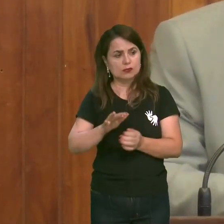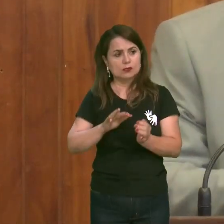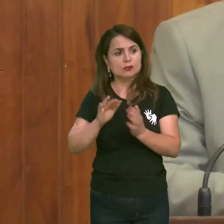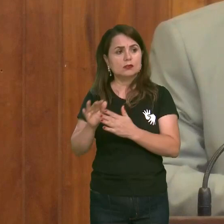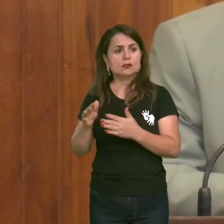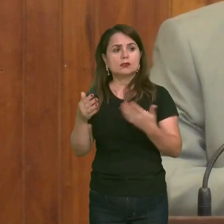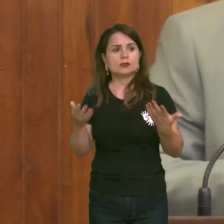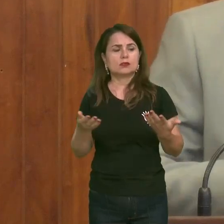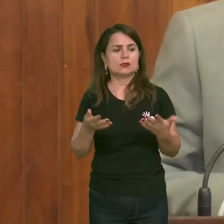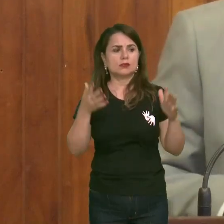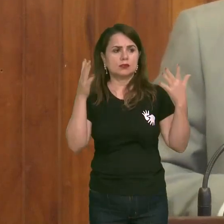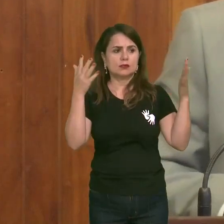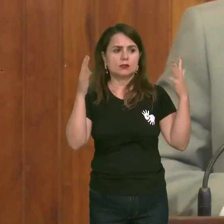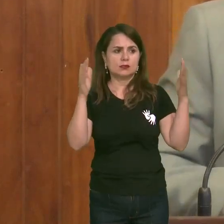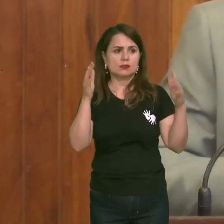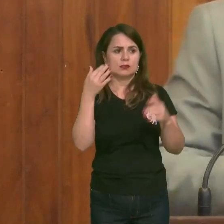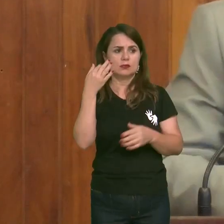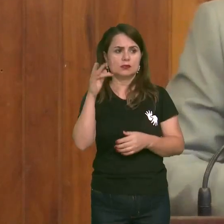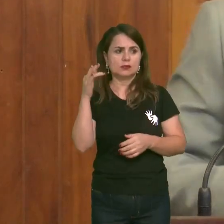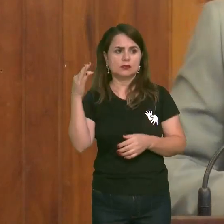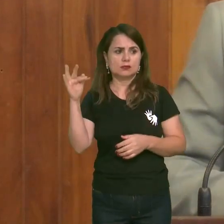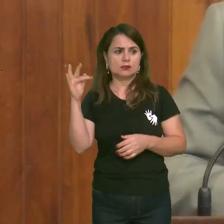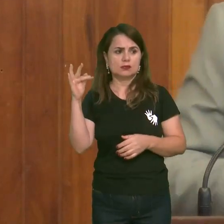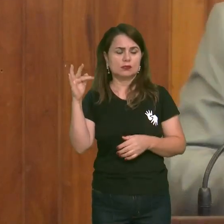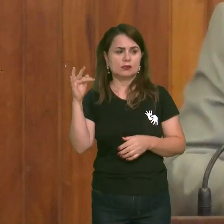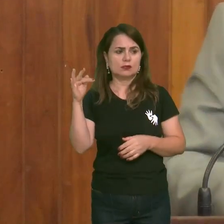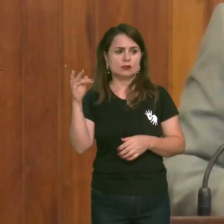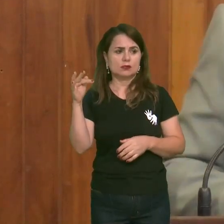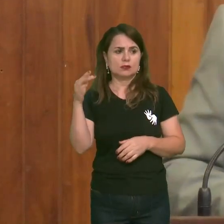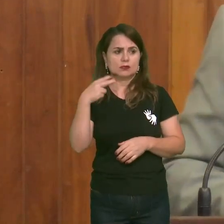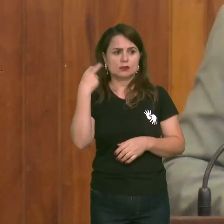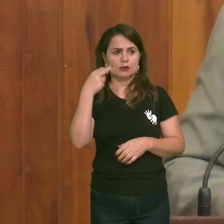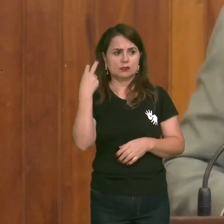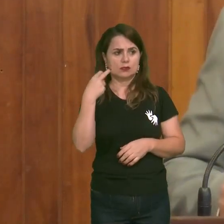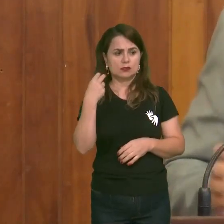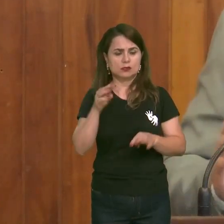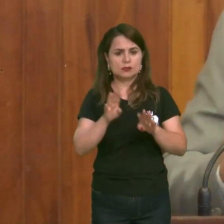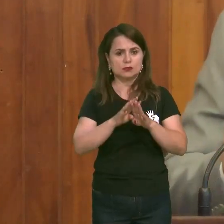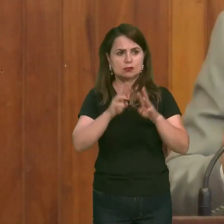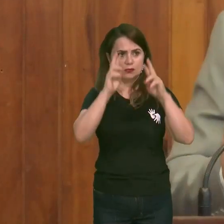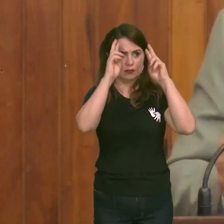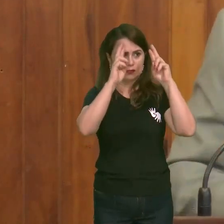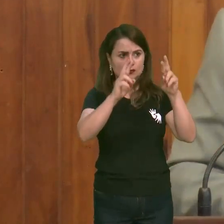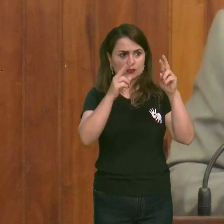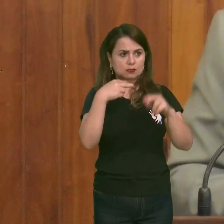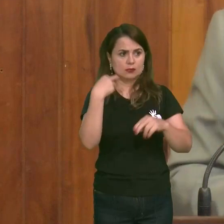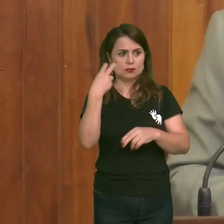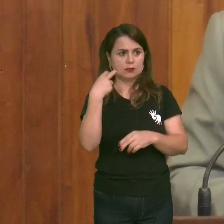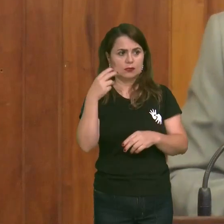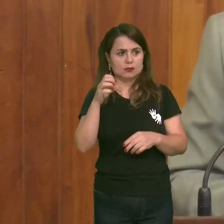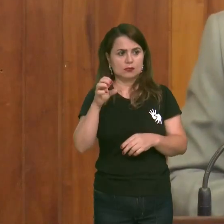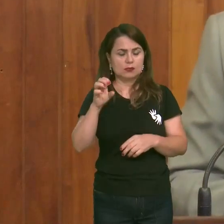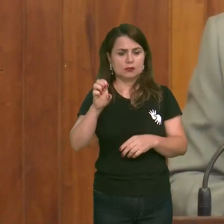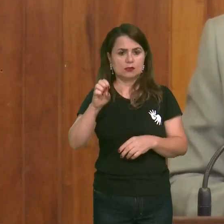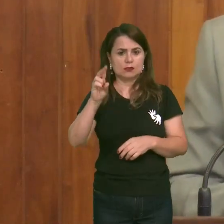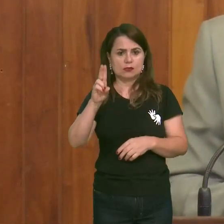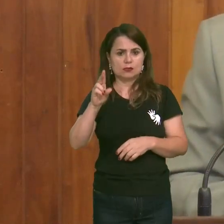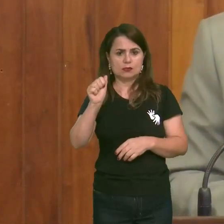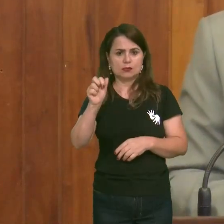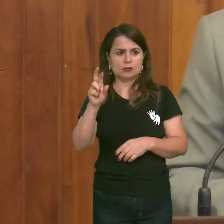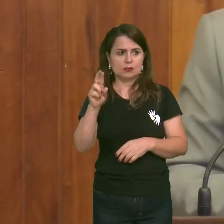parabenizo o vereador fef também respeito muito o vereador Eduardo como citou aqui obrigado pela